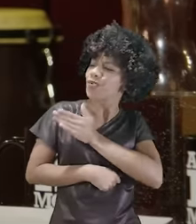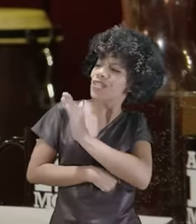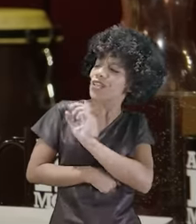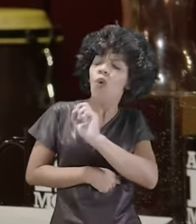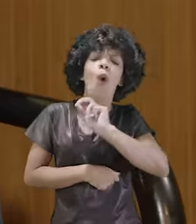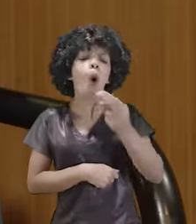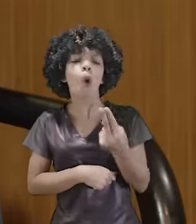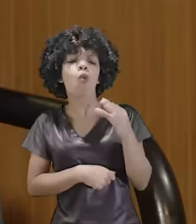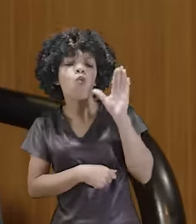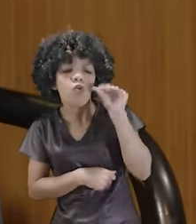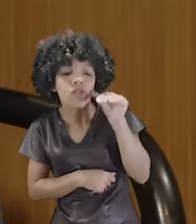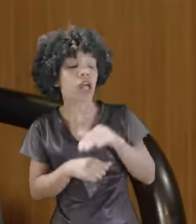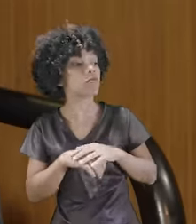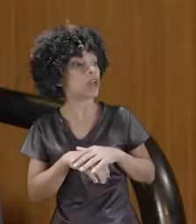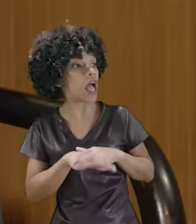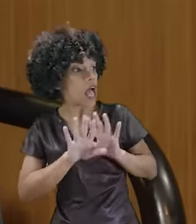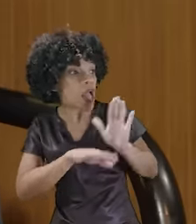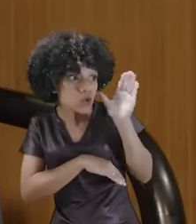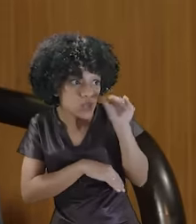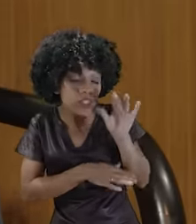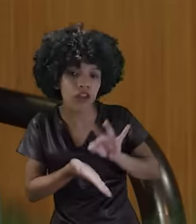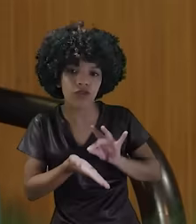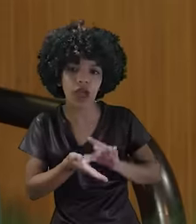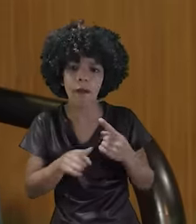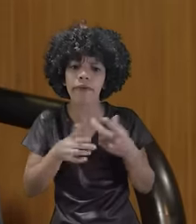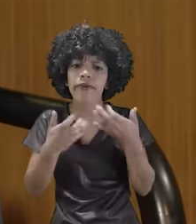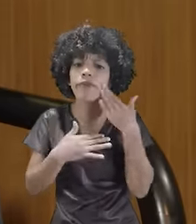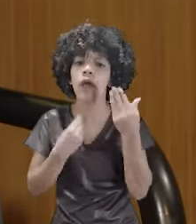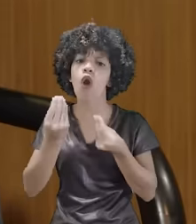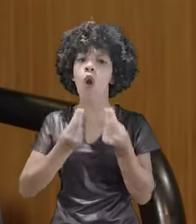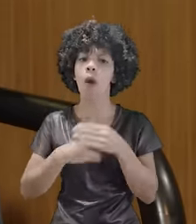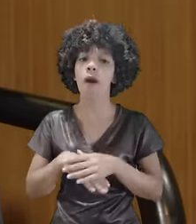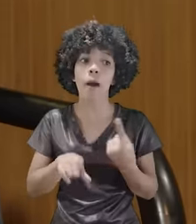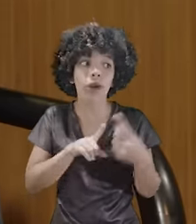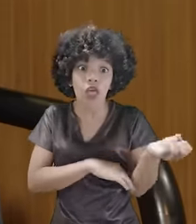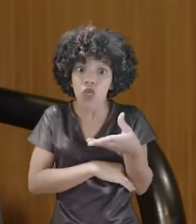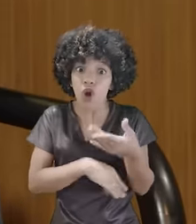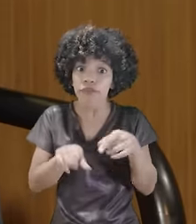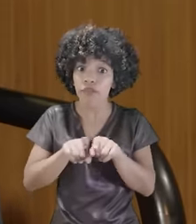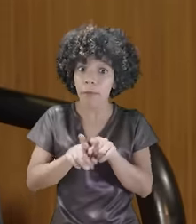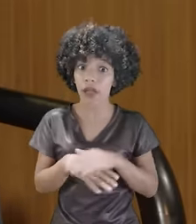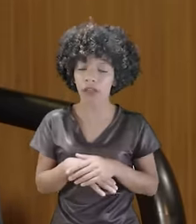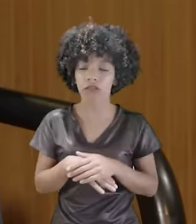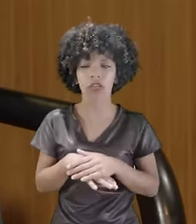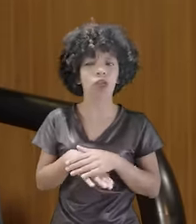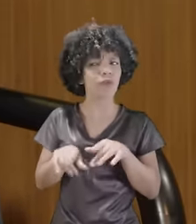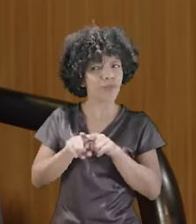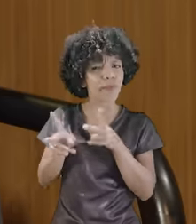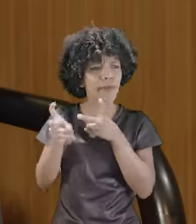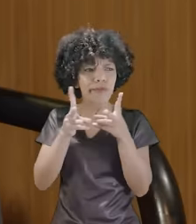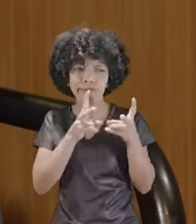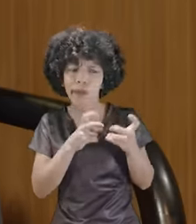preconceito e curiosidade que não curiosidade eles querem saber porque eu coloco porque é uma coisa não faz para eles também eu também vi o